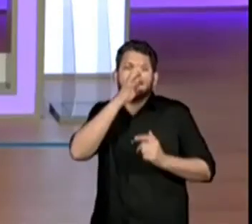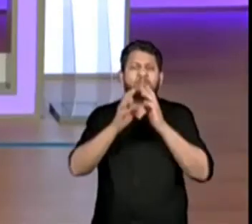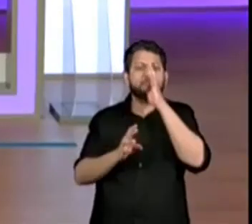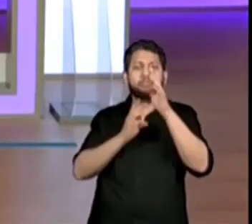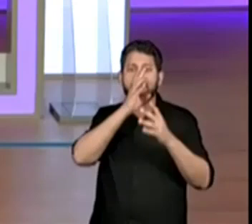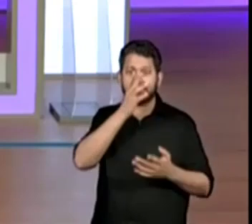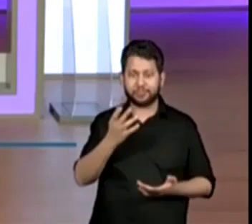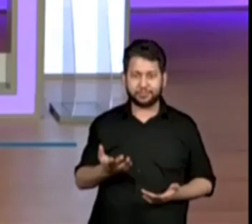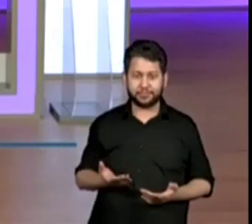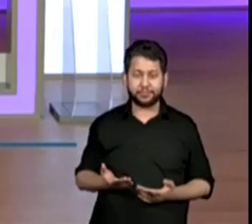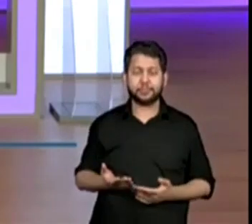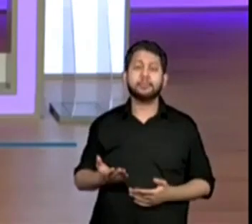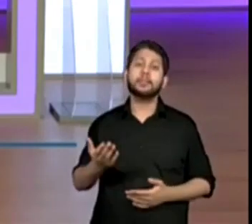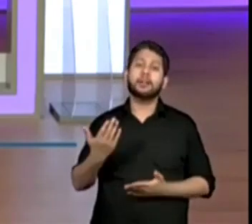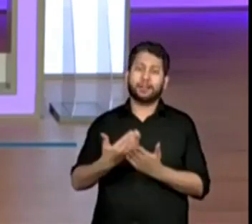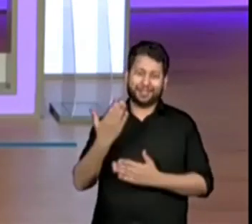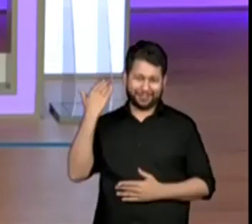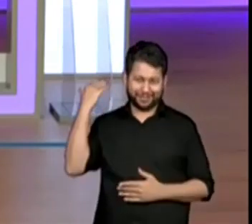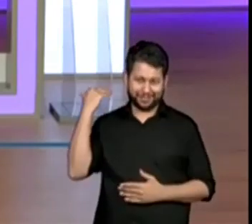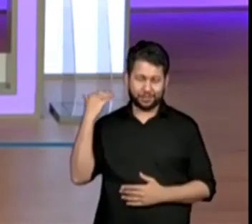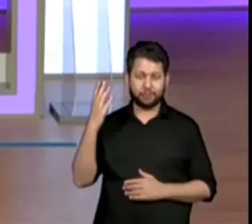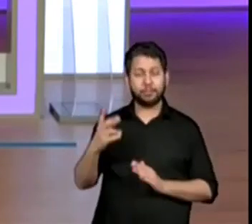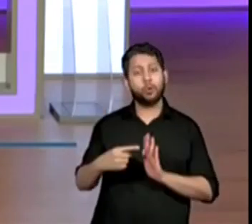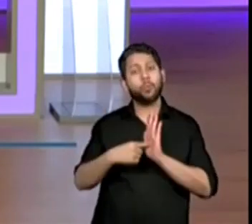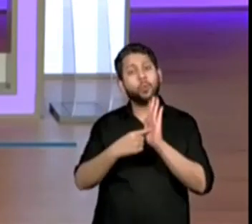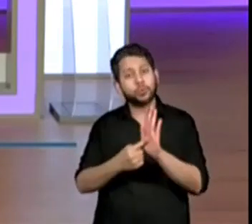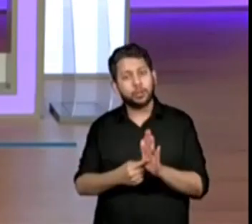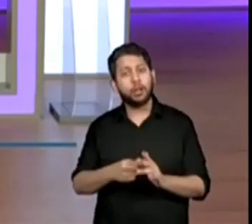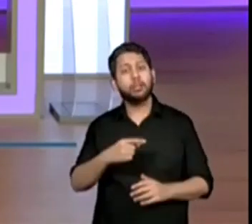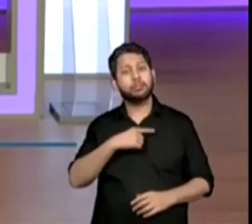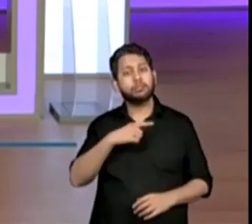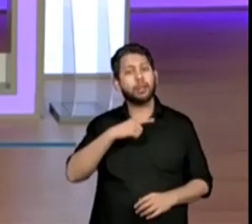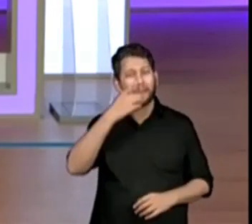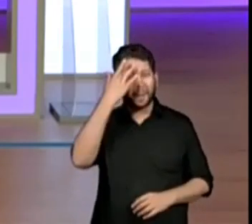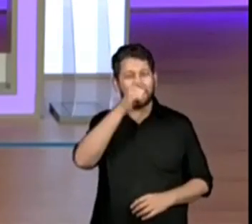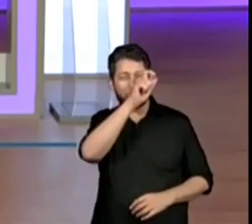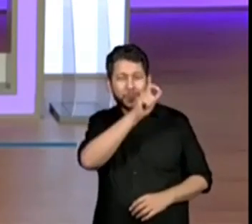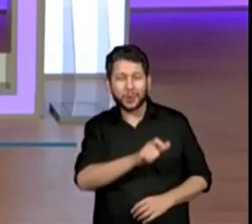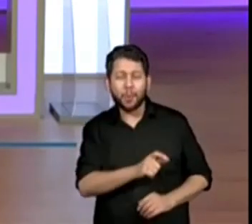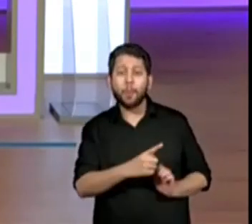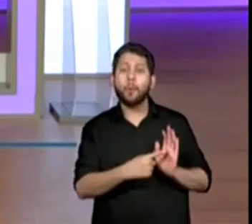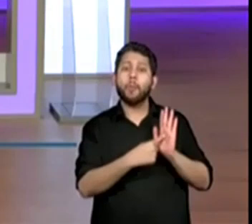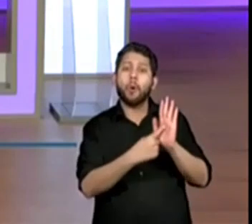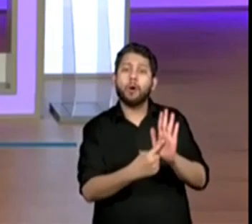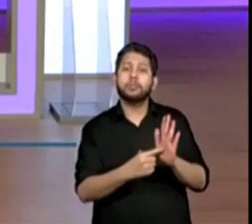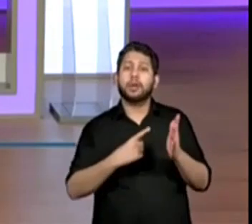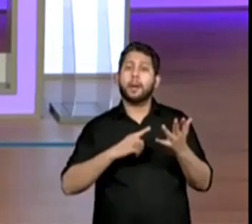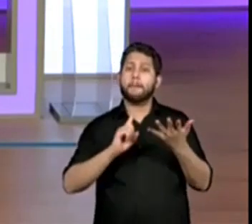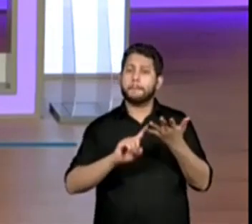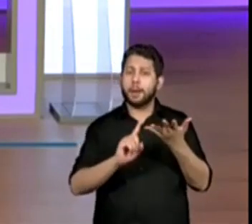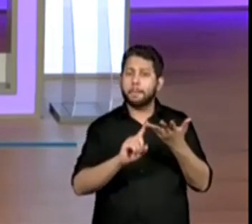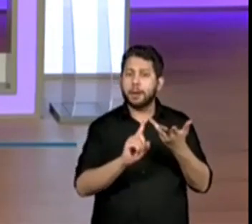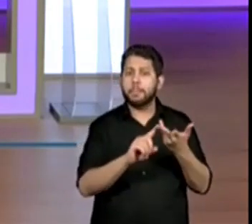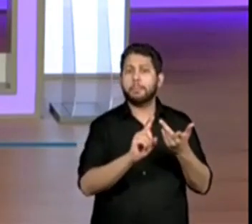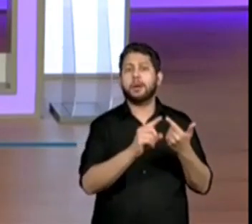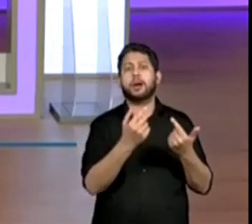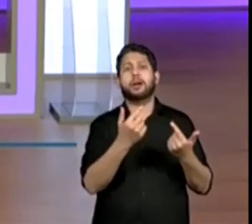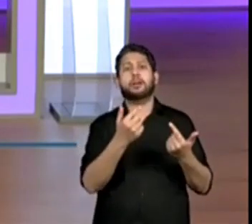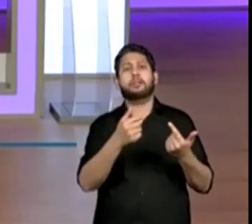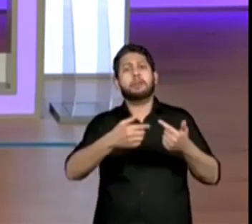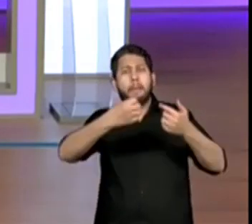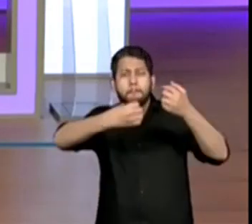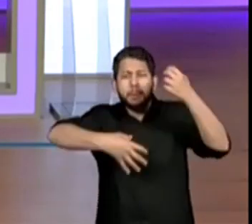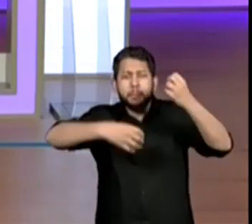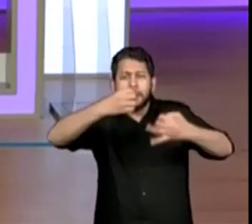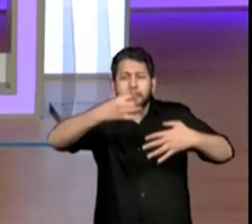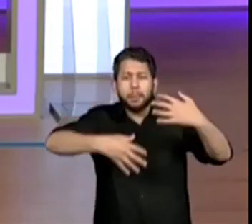a biografia, né? A historinha ali do nosso personagem. A gente conheceu o personagem. Aí tinha um mais. Lembra